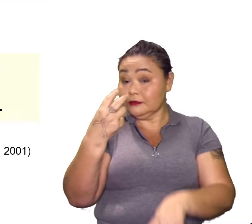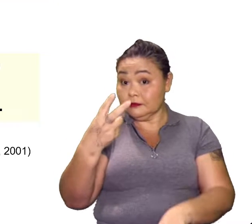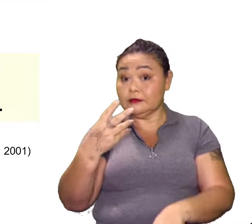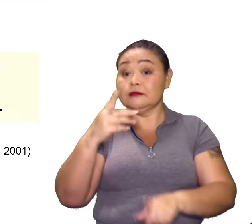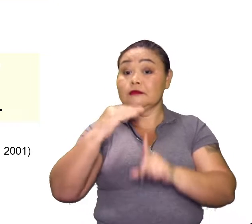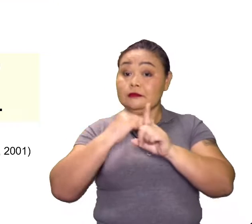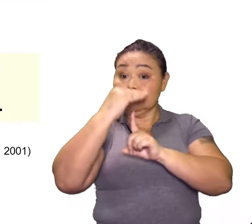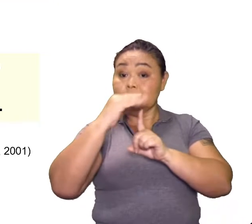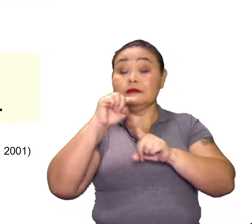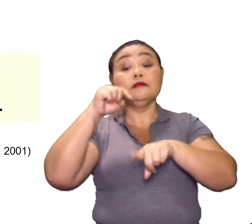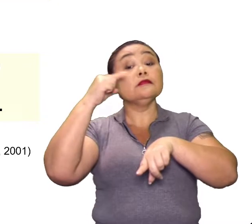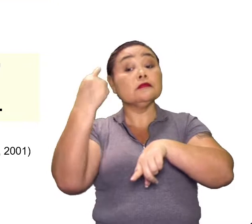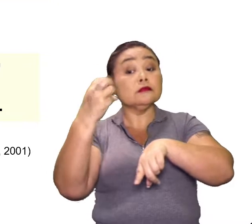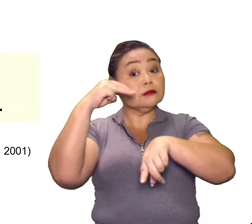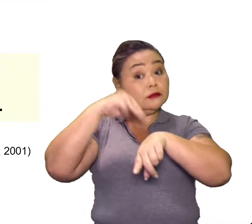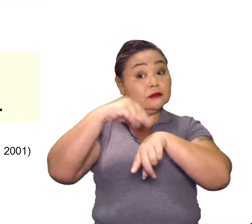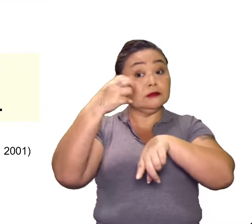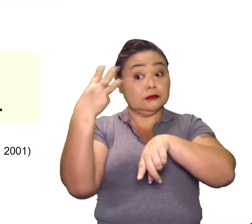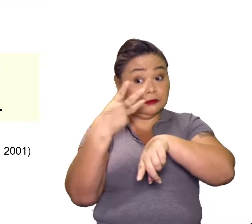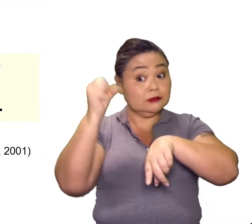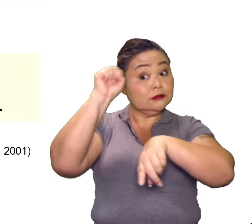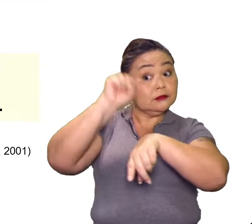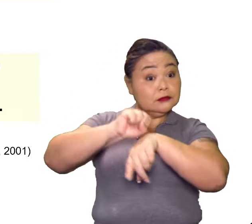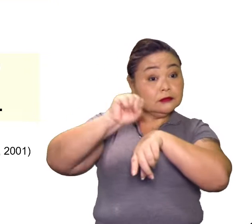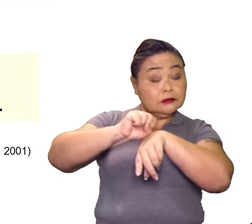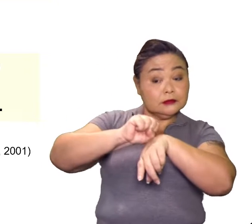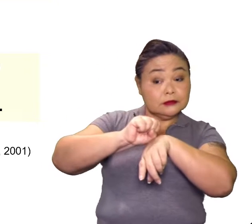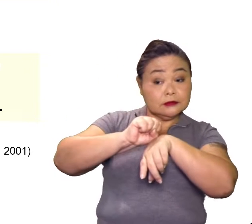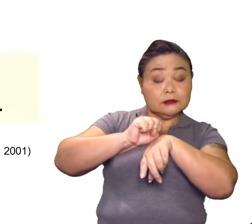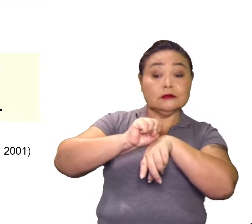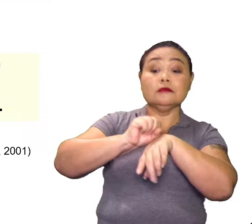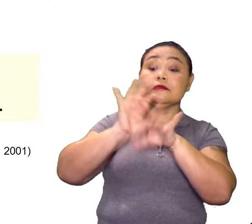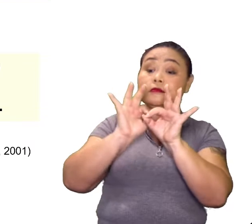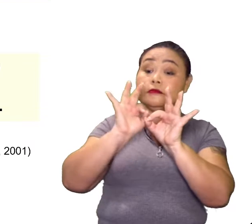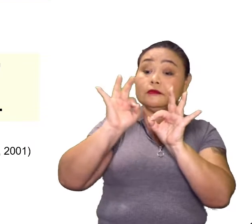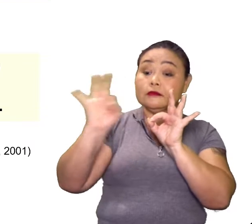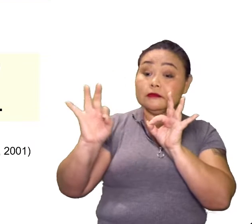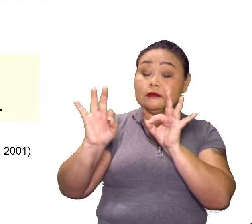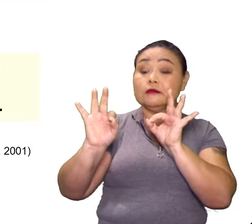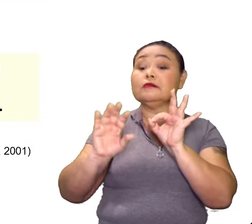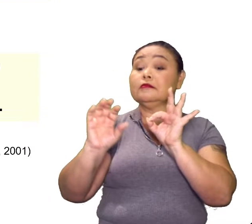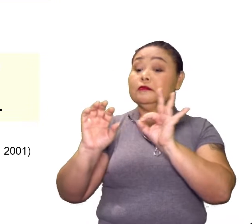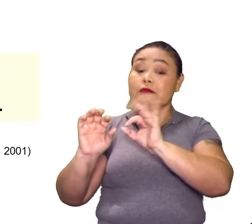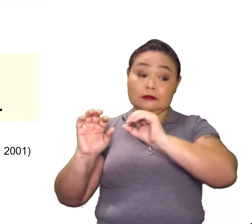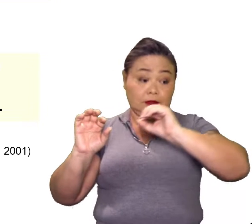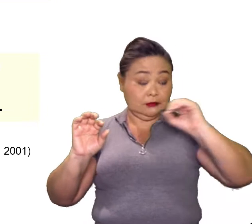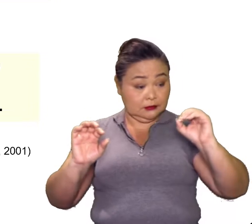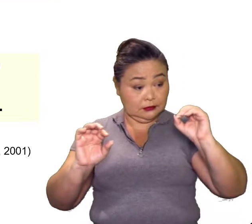graus, 1 minuto e 33 segundos. Longitude, oeste.